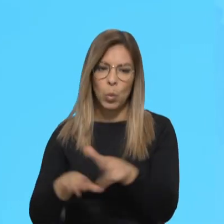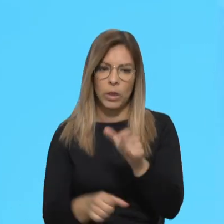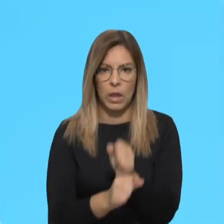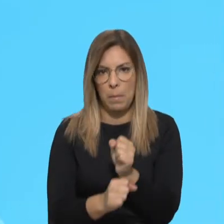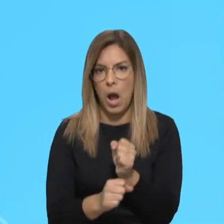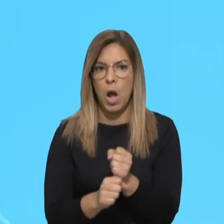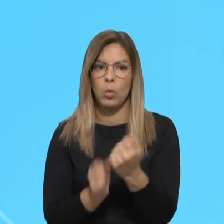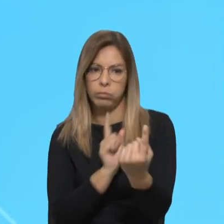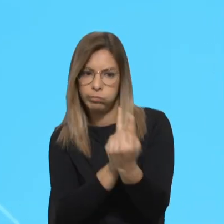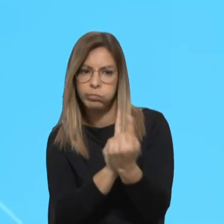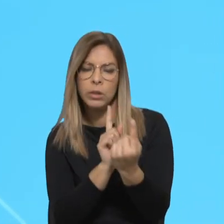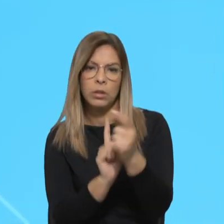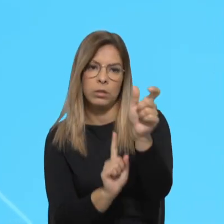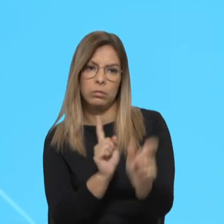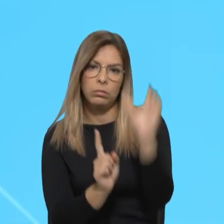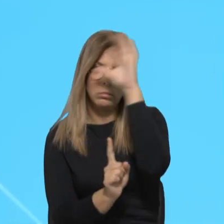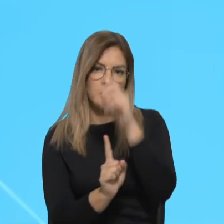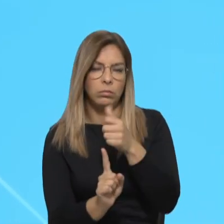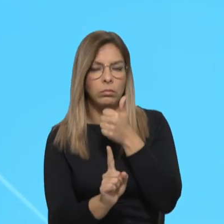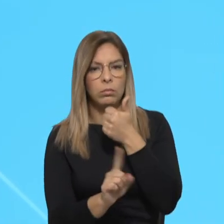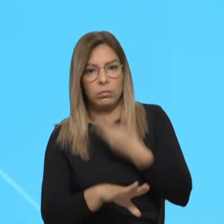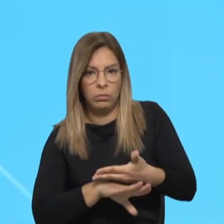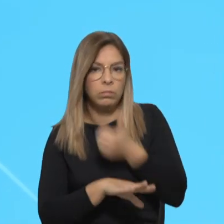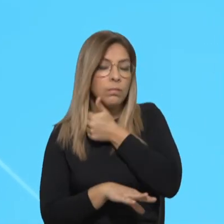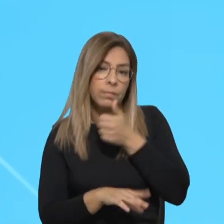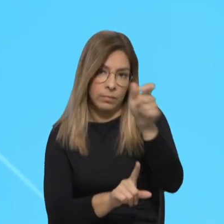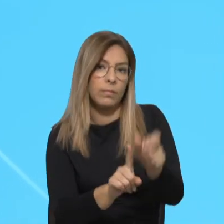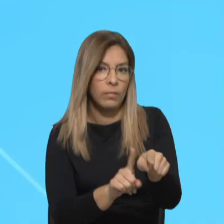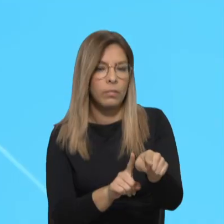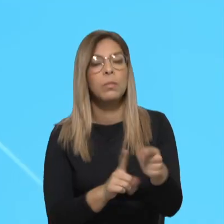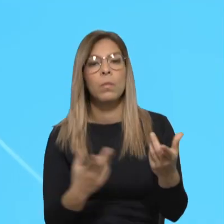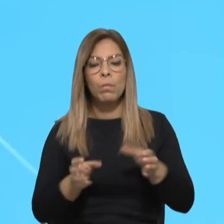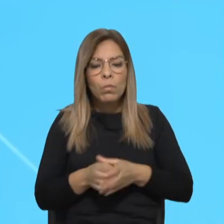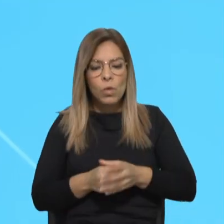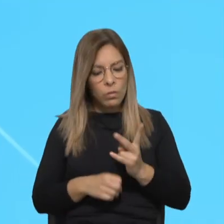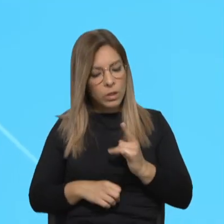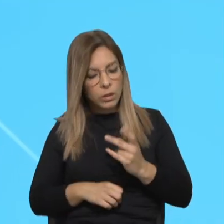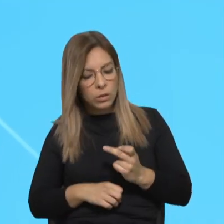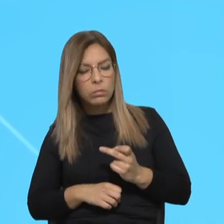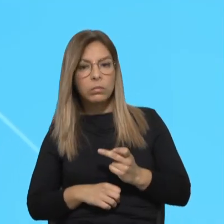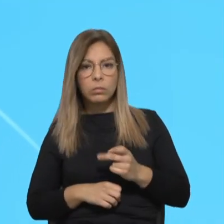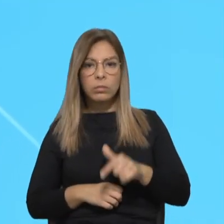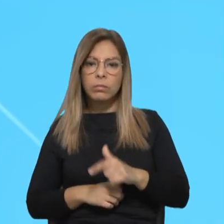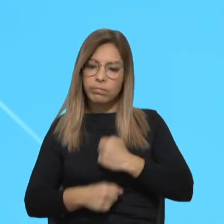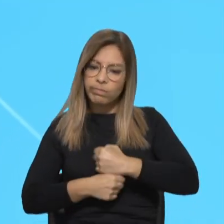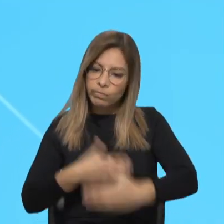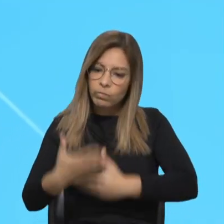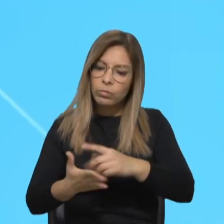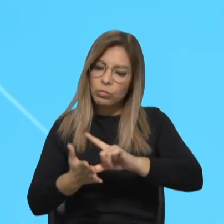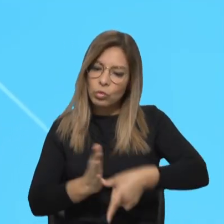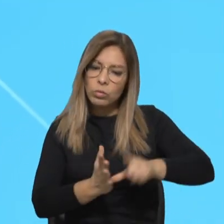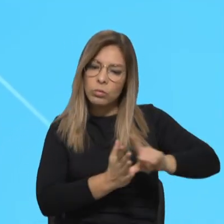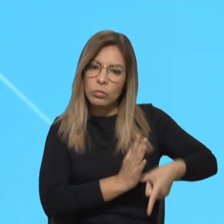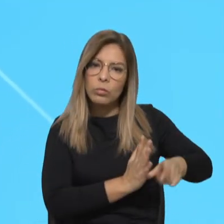das vítimas de abuso sexual, acredito que o trabalho do Grupo Vita e as ações que vai desenvolvendo